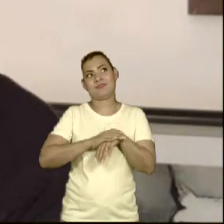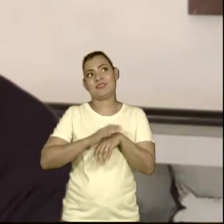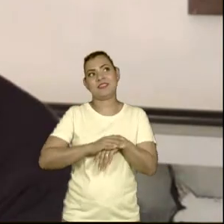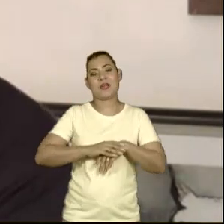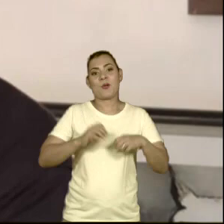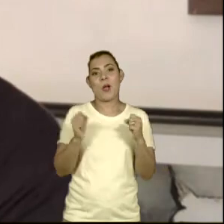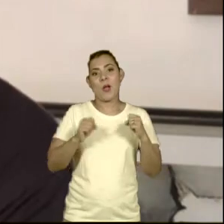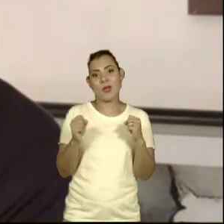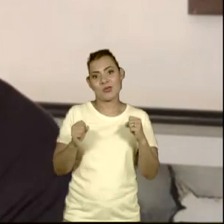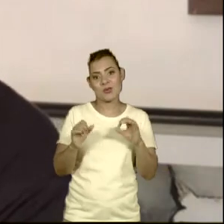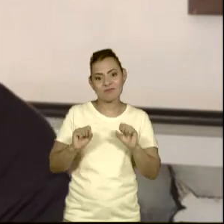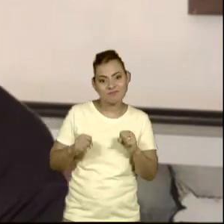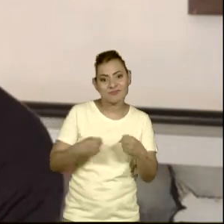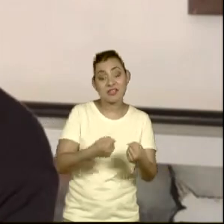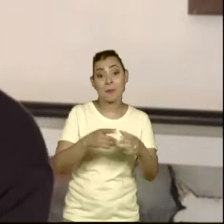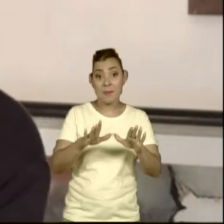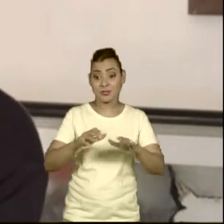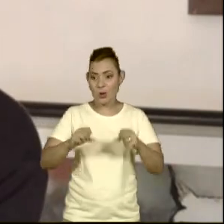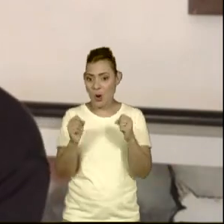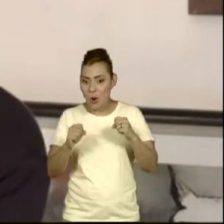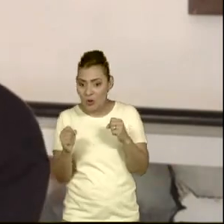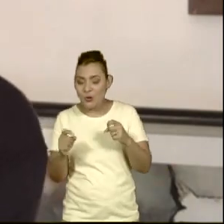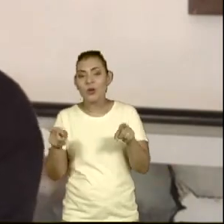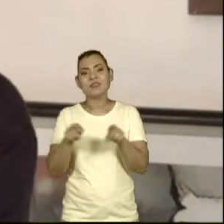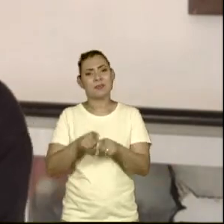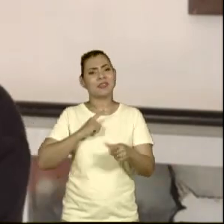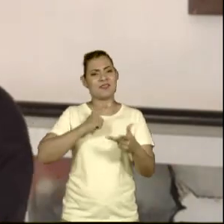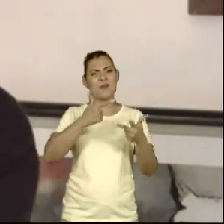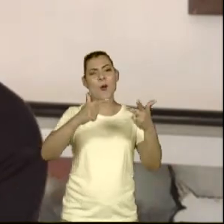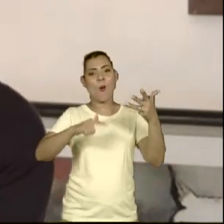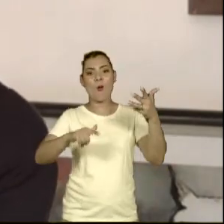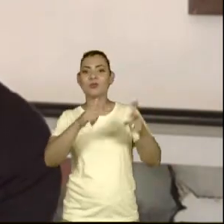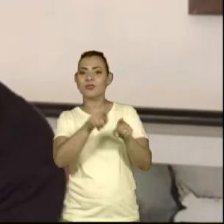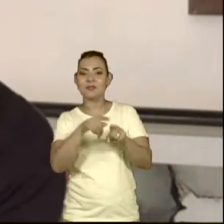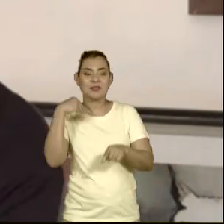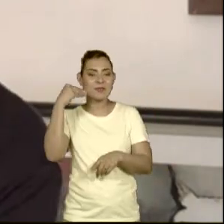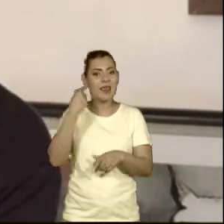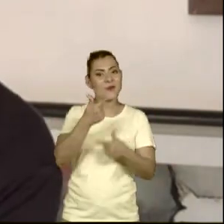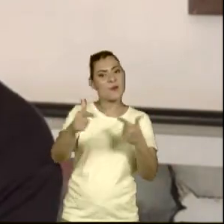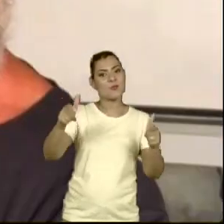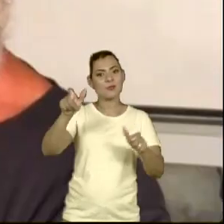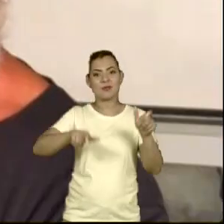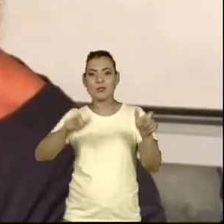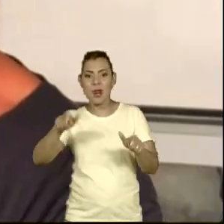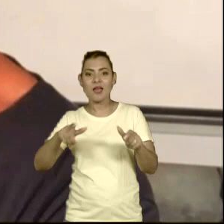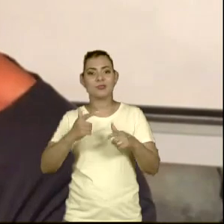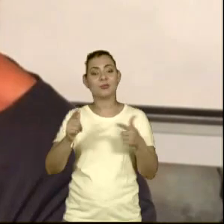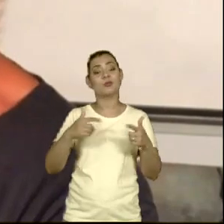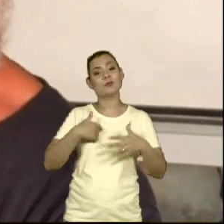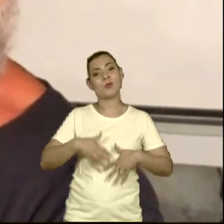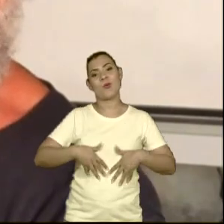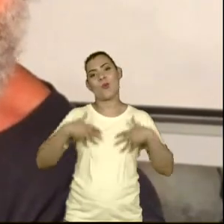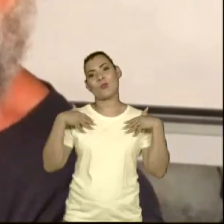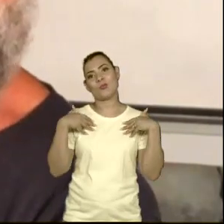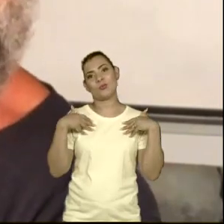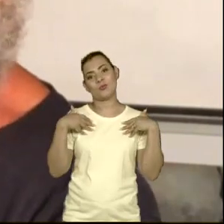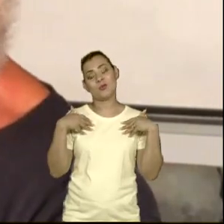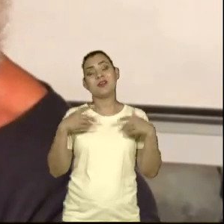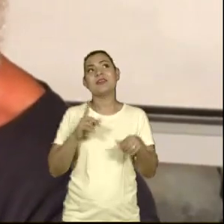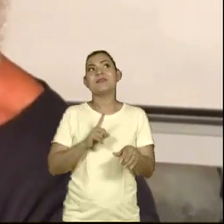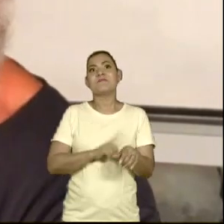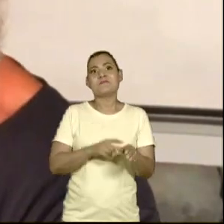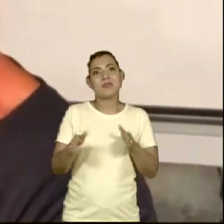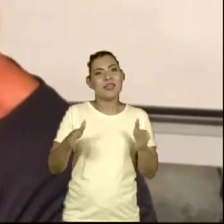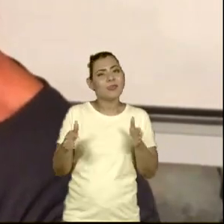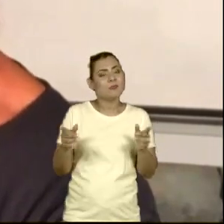de Cocoricó, mas entre a saga de Cocoricó teve outras passagens na vida, e eu tenho muito orgulho de dizer que no período que